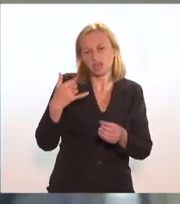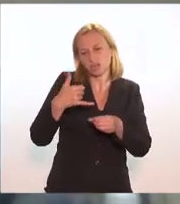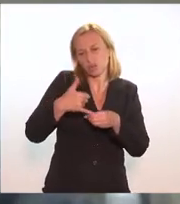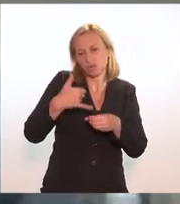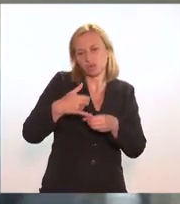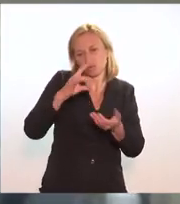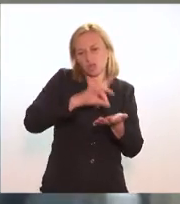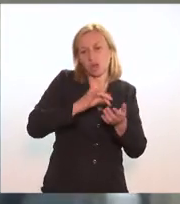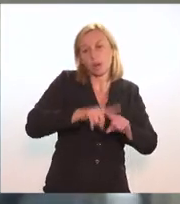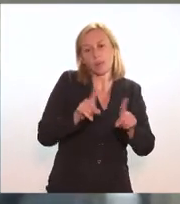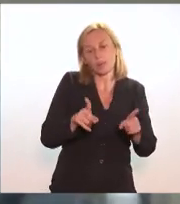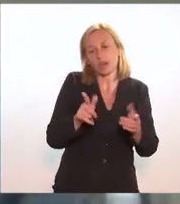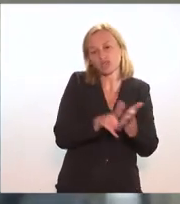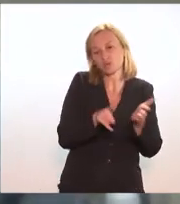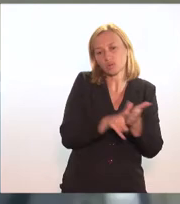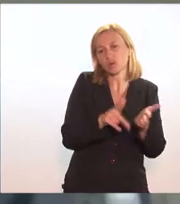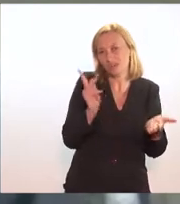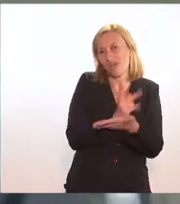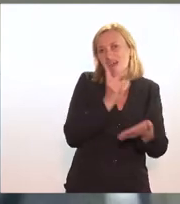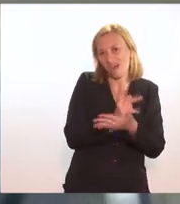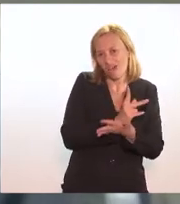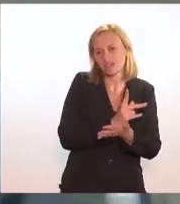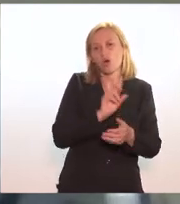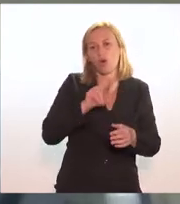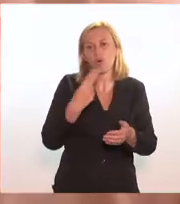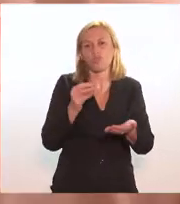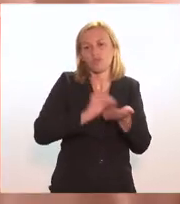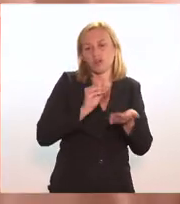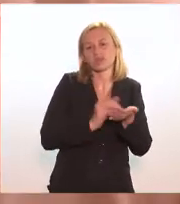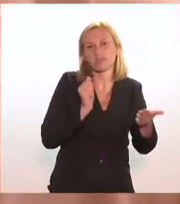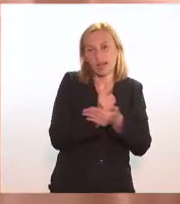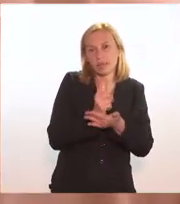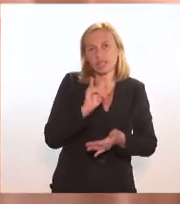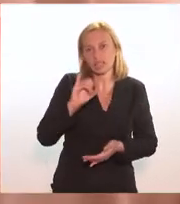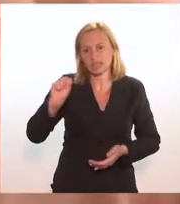originais, porém, com nota inidônea ou falta de pagamento de ICMS.